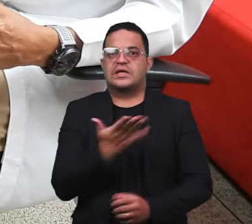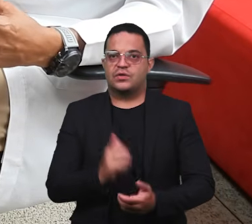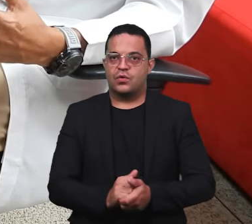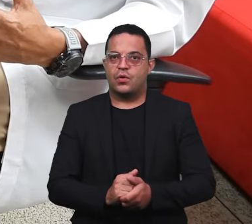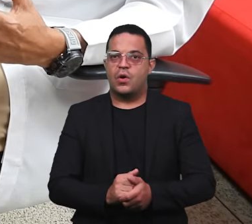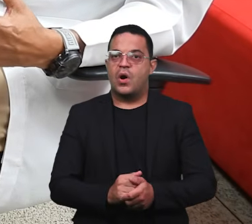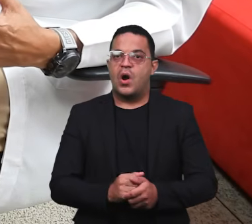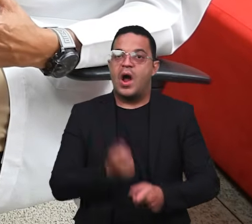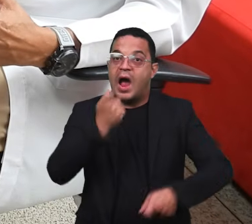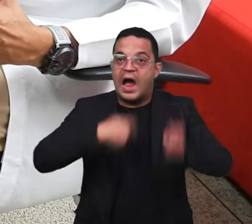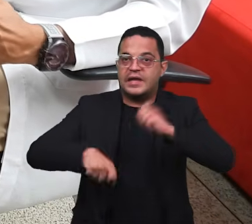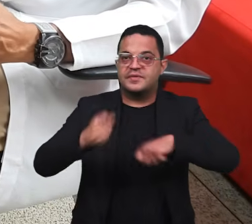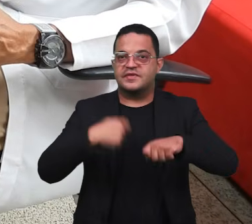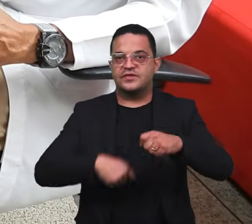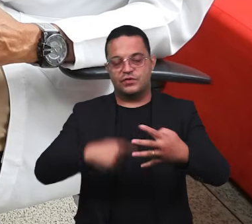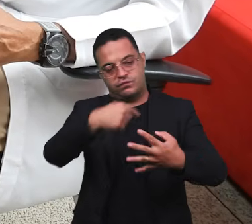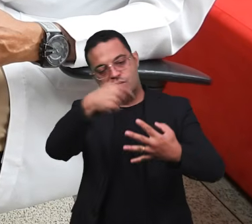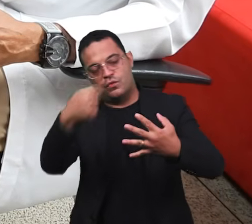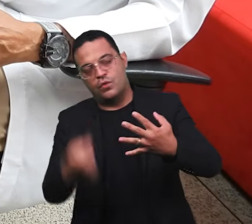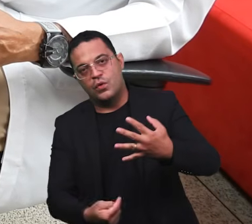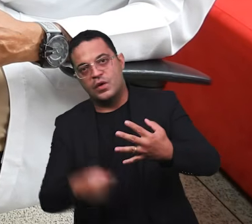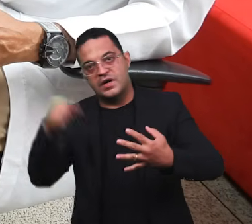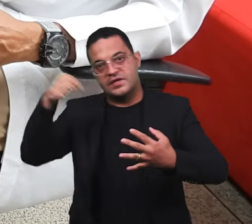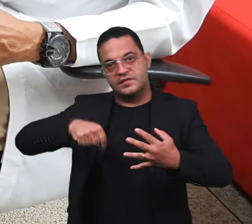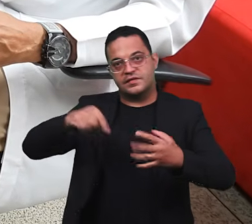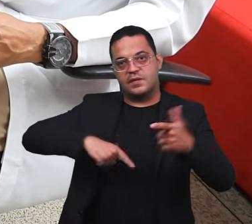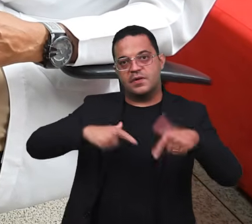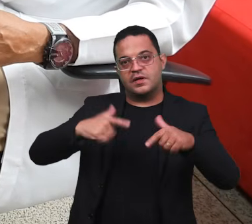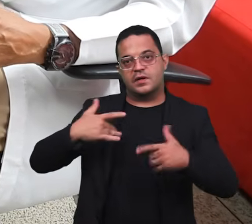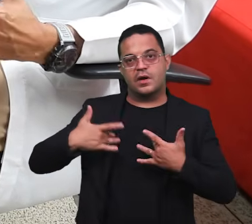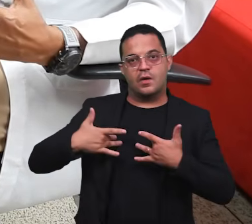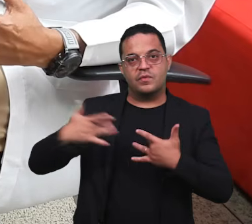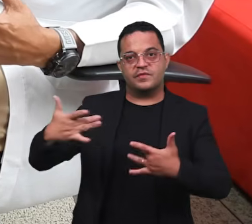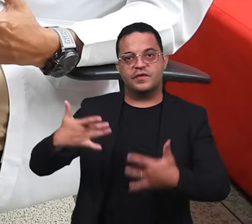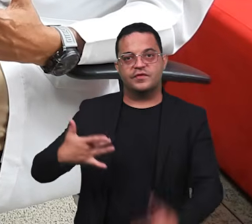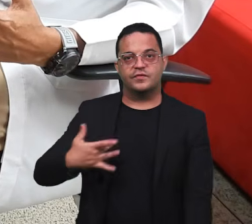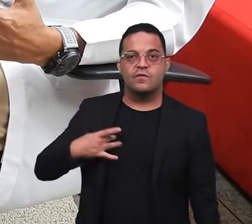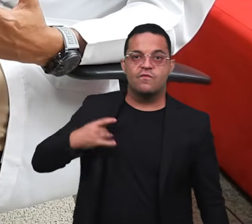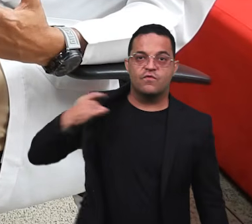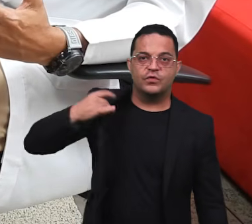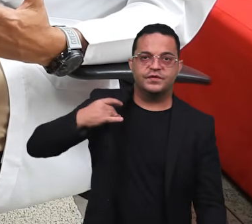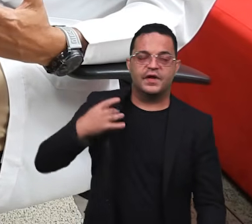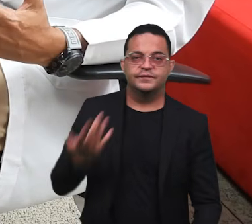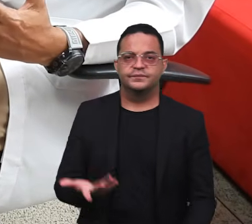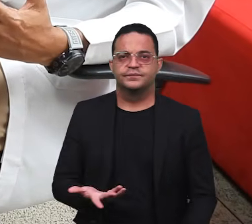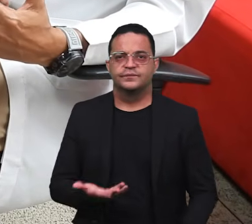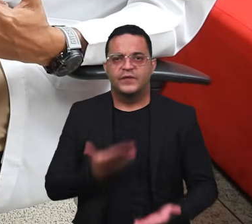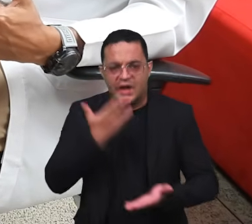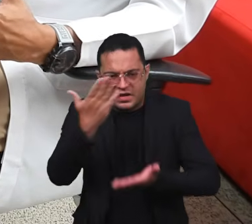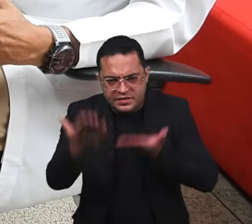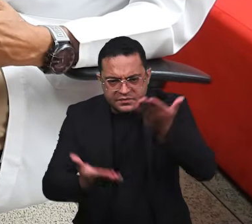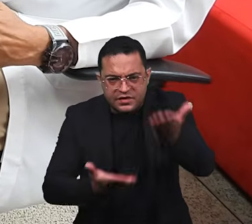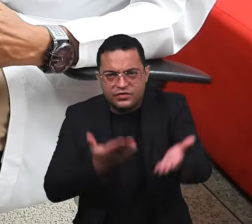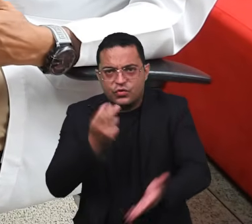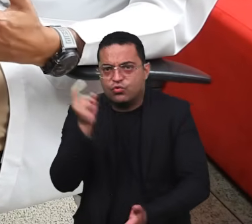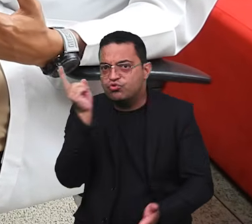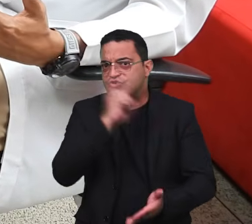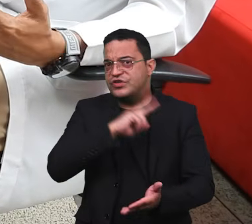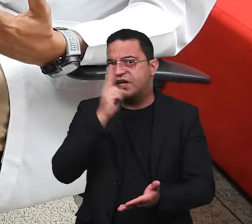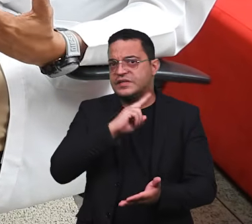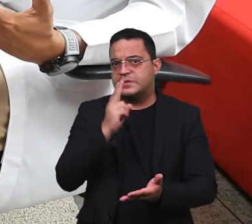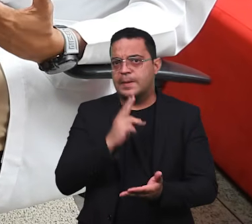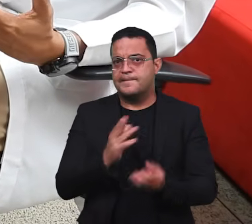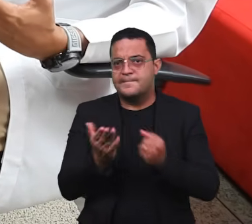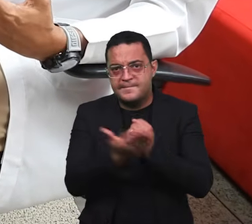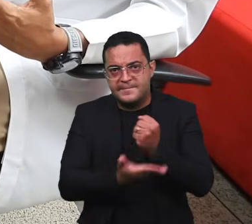técnicos, o pessoal da administração, né? E nós temos aqui condições de atender o atendimento ambulatorial, né? Naquilo